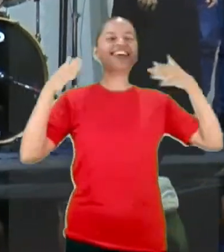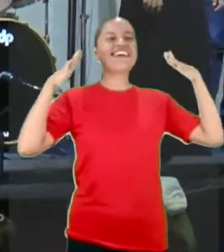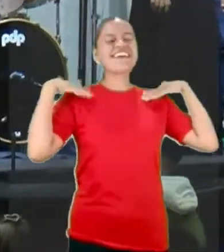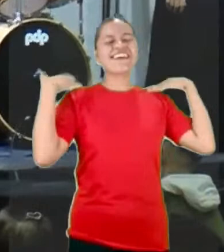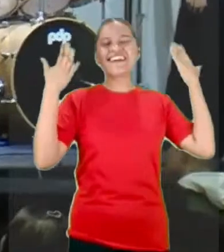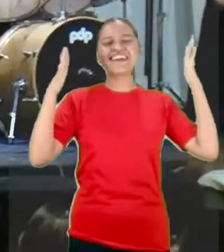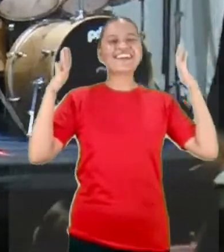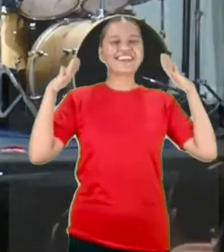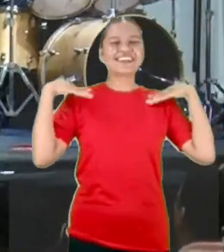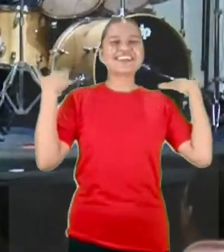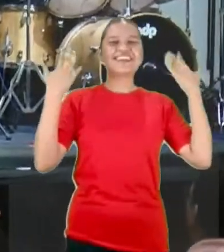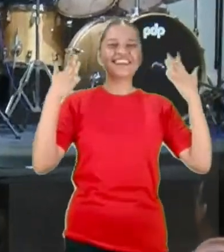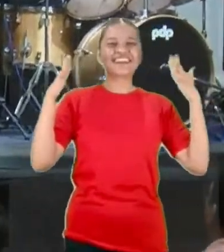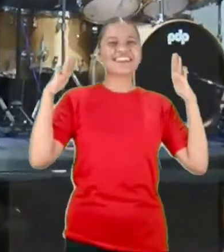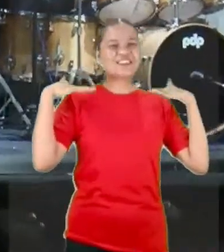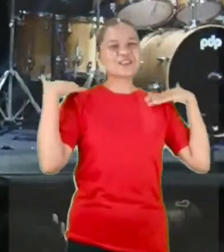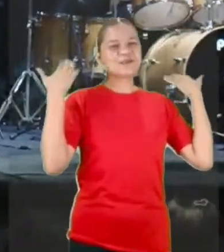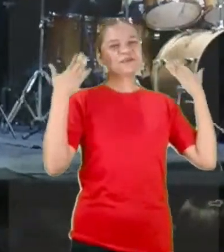alegrar.